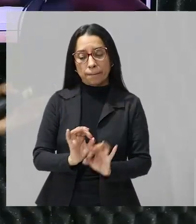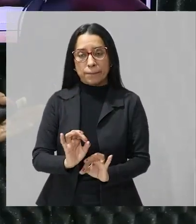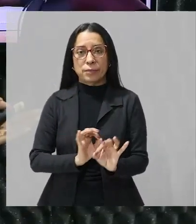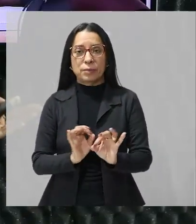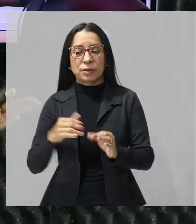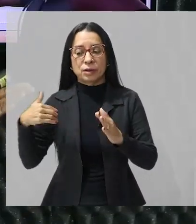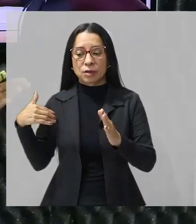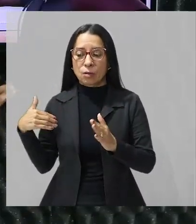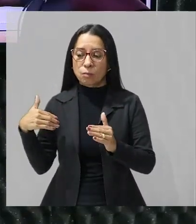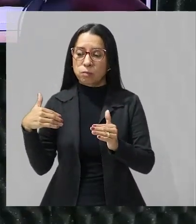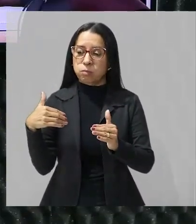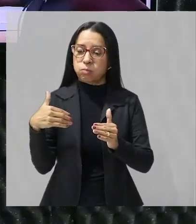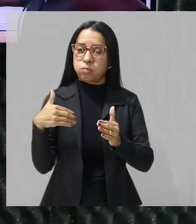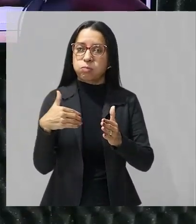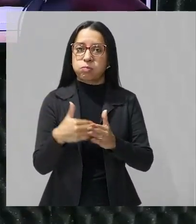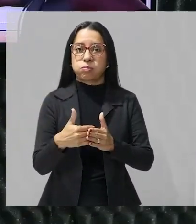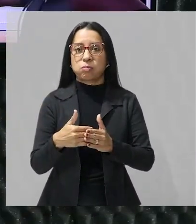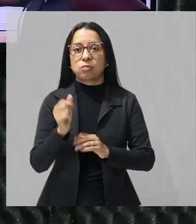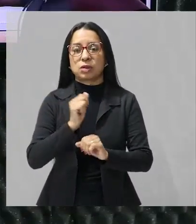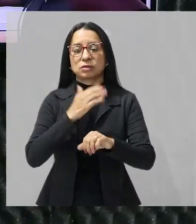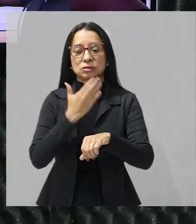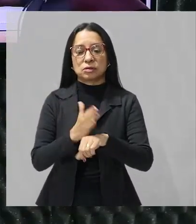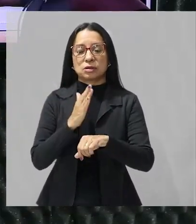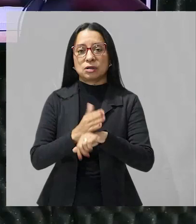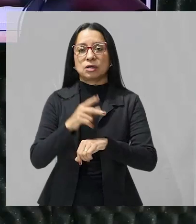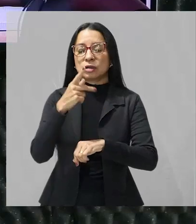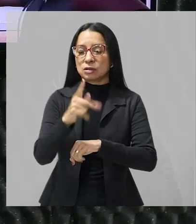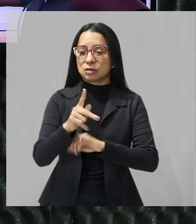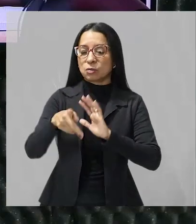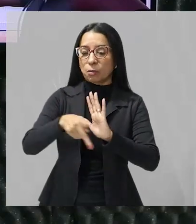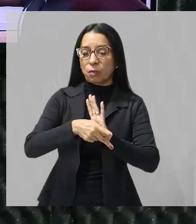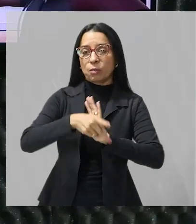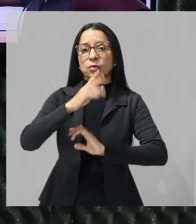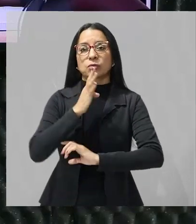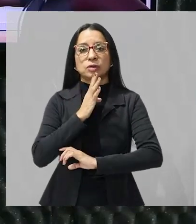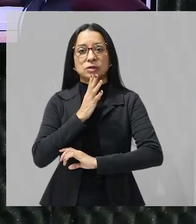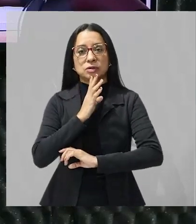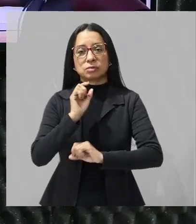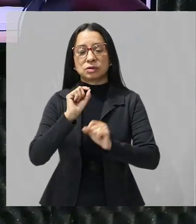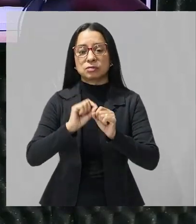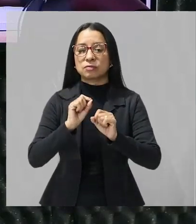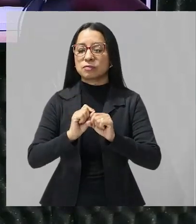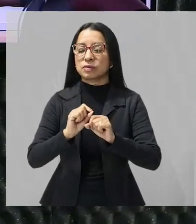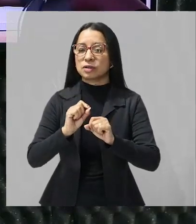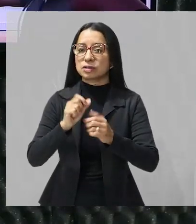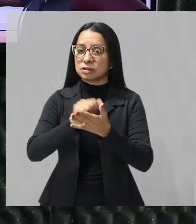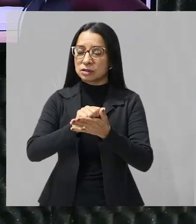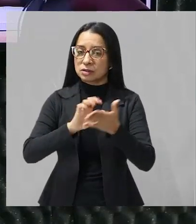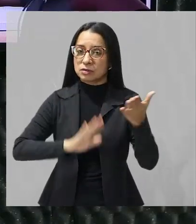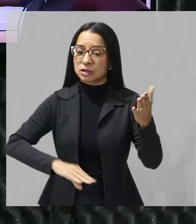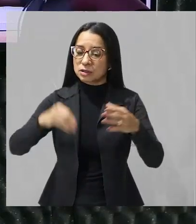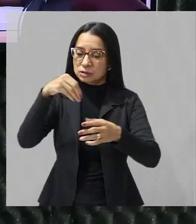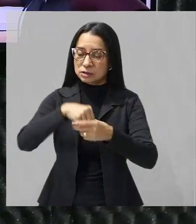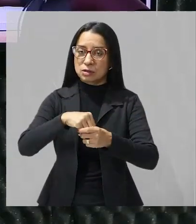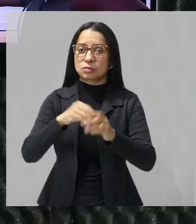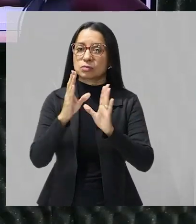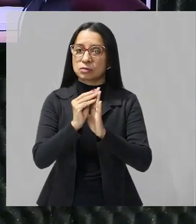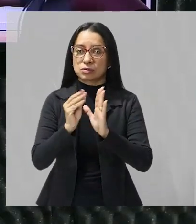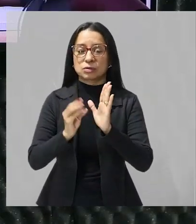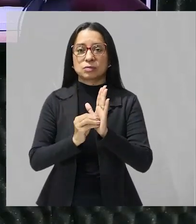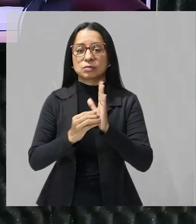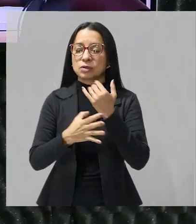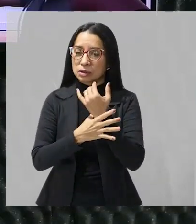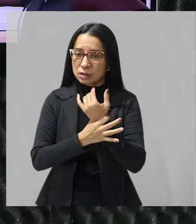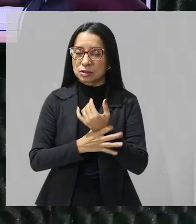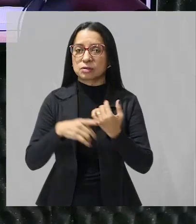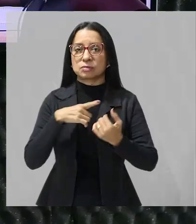preparando aí ao longo de dias, né? Treina teus conhecimentos, faz bastante exercício dentro desses assuntos, que eu garanto que você